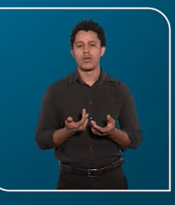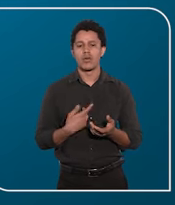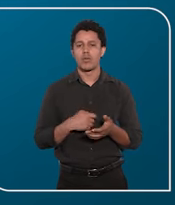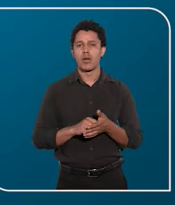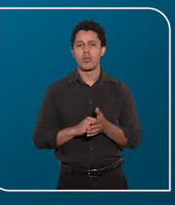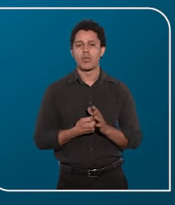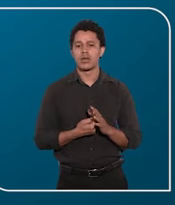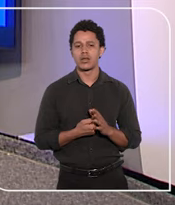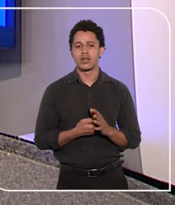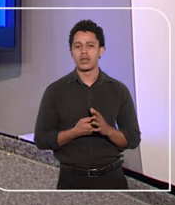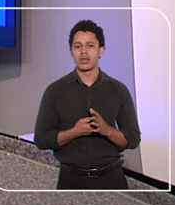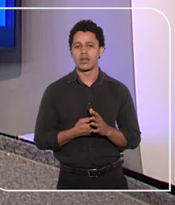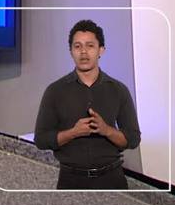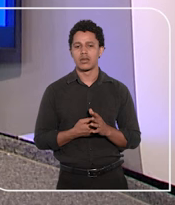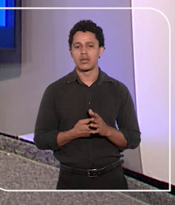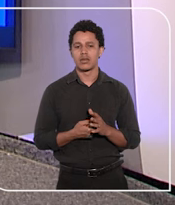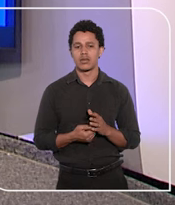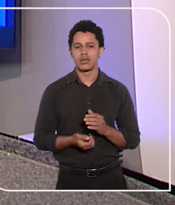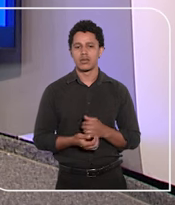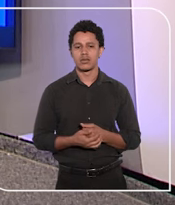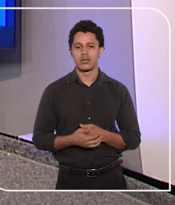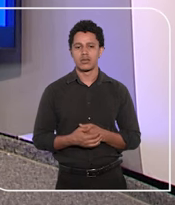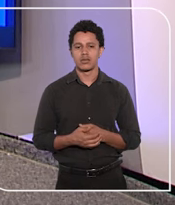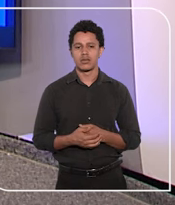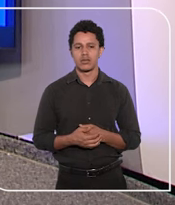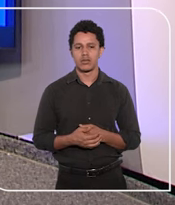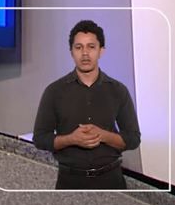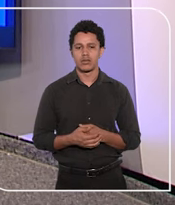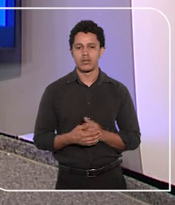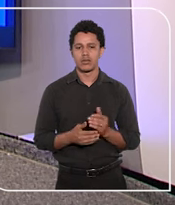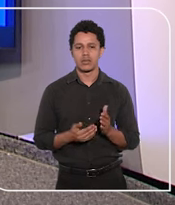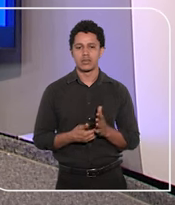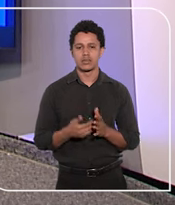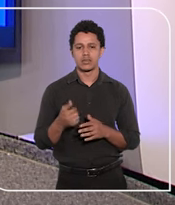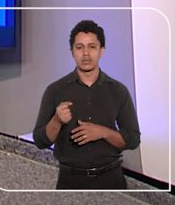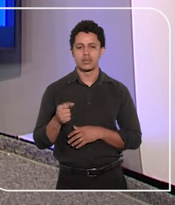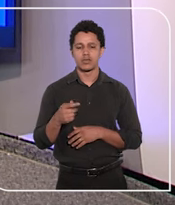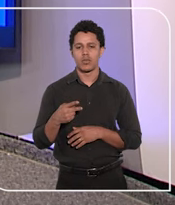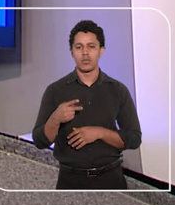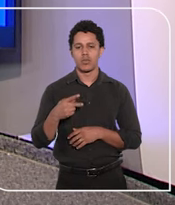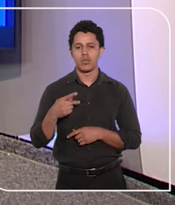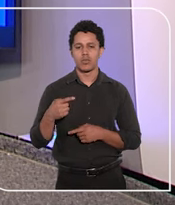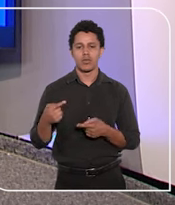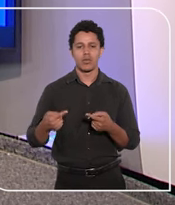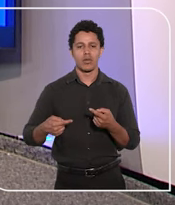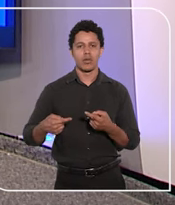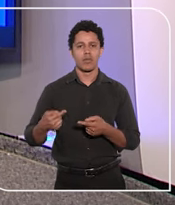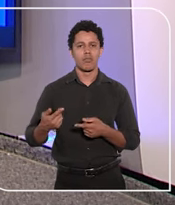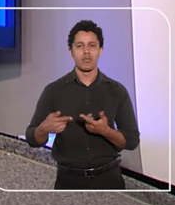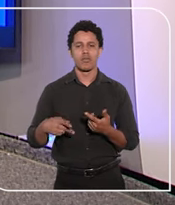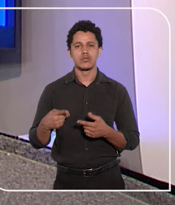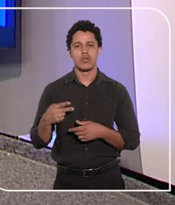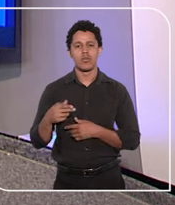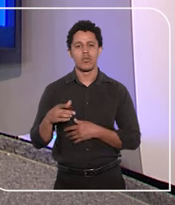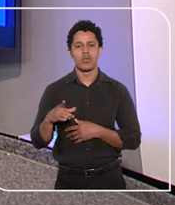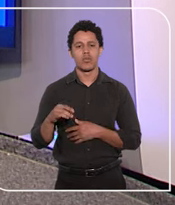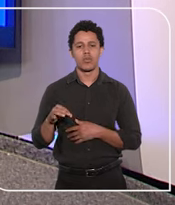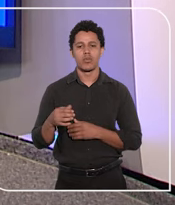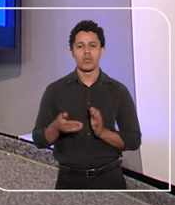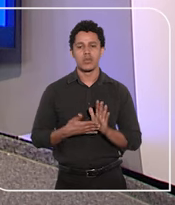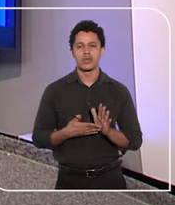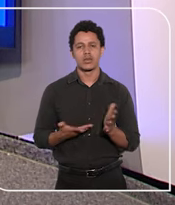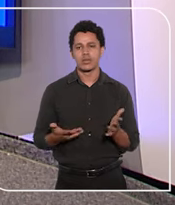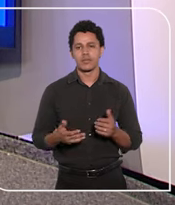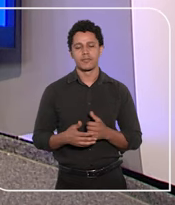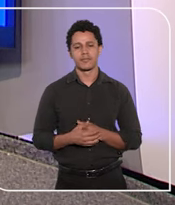ato ilícito. Ou seja, a sanção política, né, digamos assim. Seria essa espécie de sanção política. Exatamente,